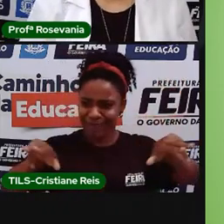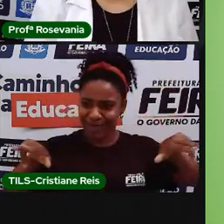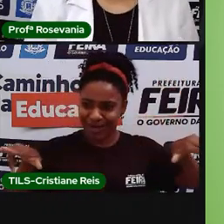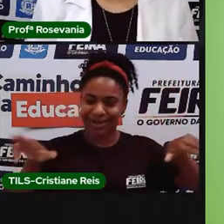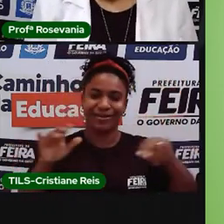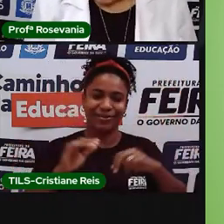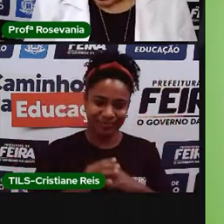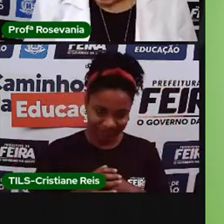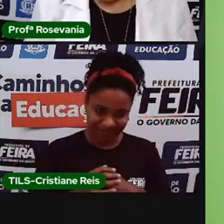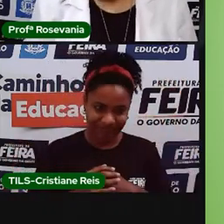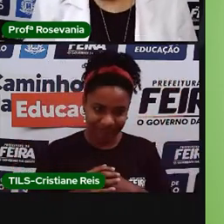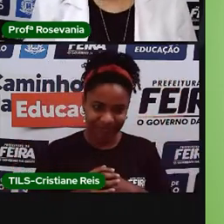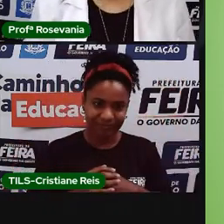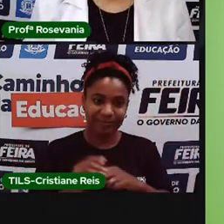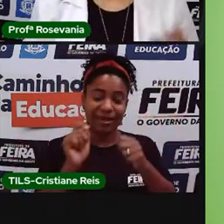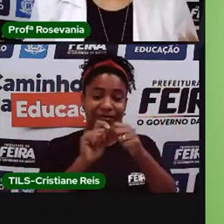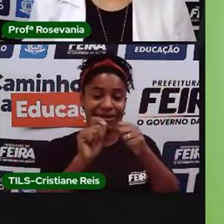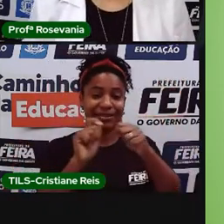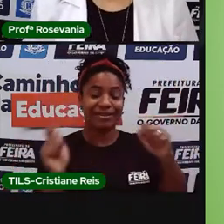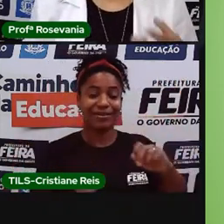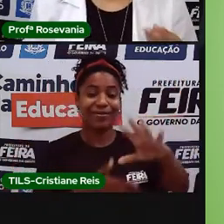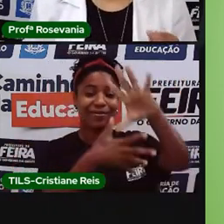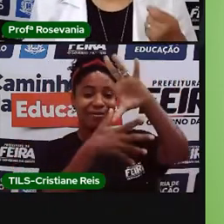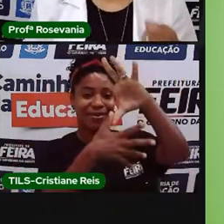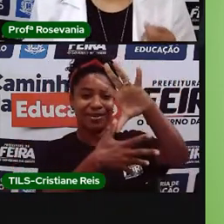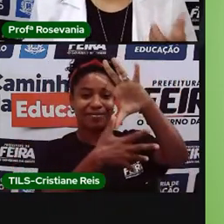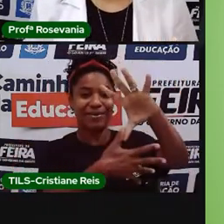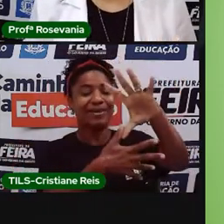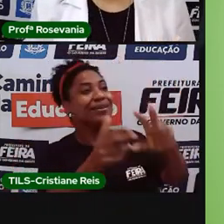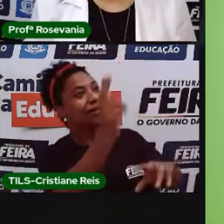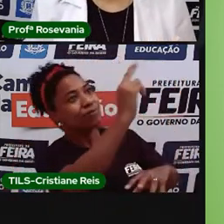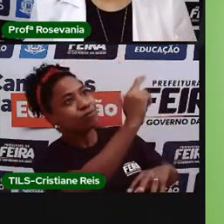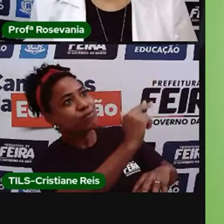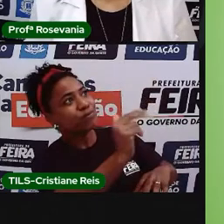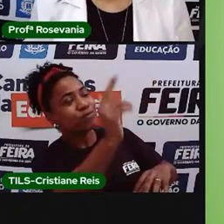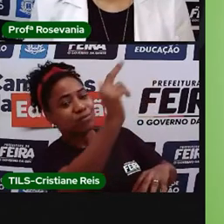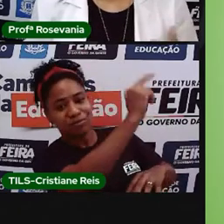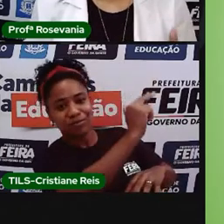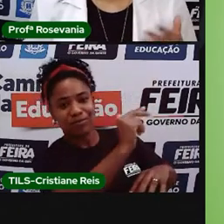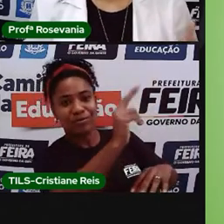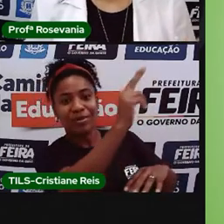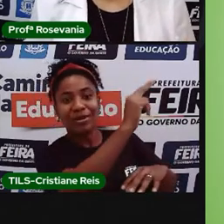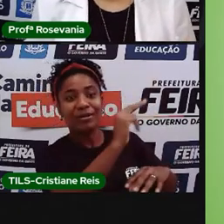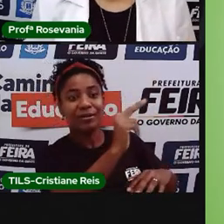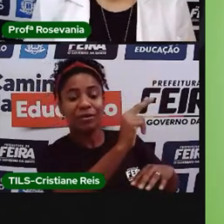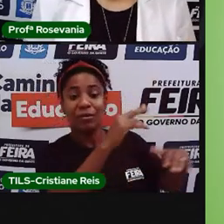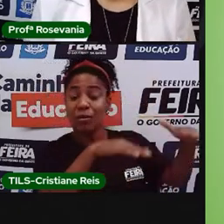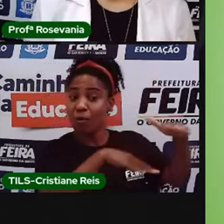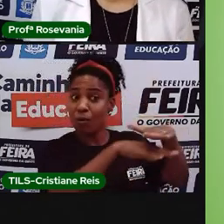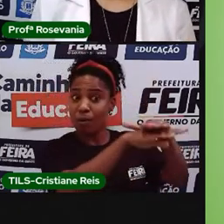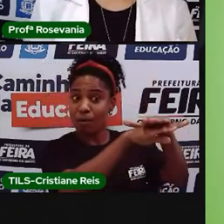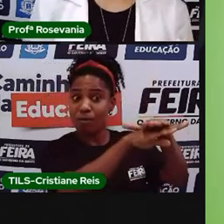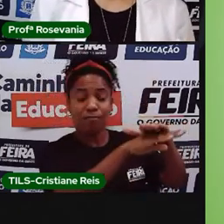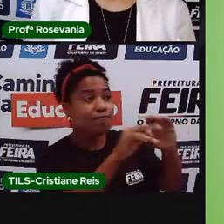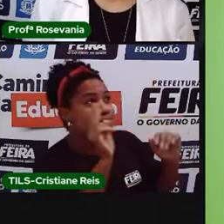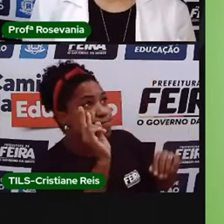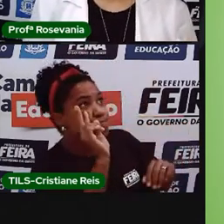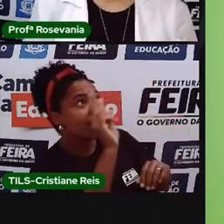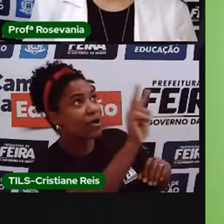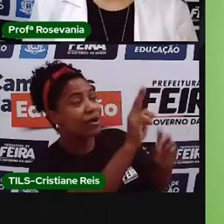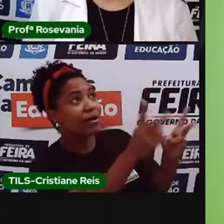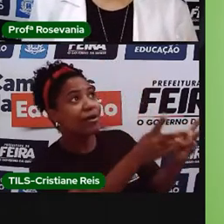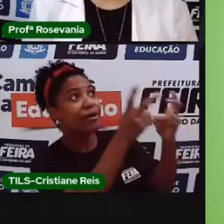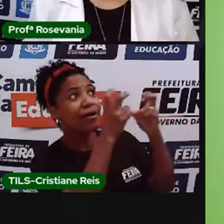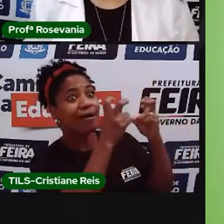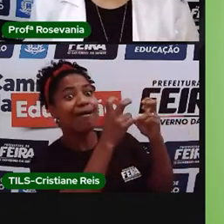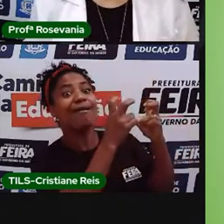faziam, eles entalhavam, né, esses mapas, e isso ficava como se fosse quase um tesouro, porque era garantia de sobrevivência para a maioria,